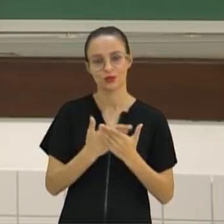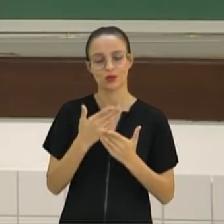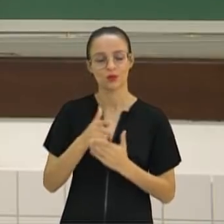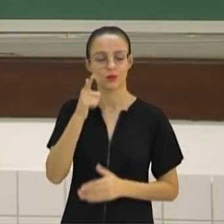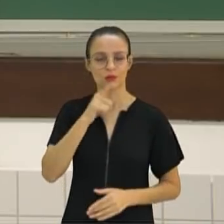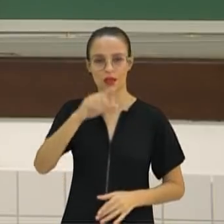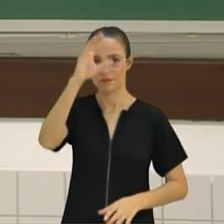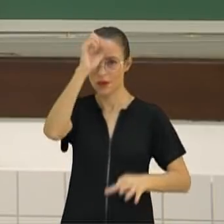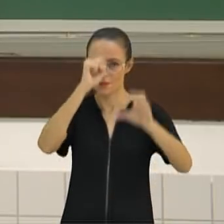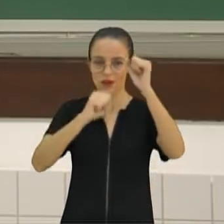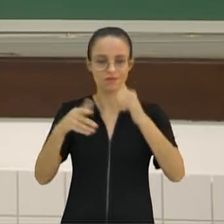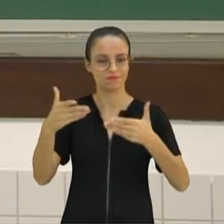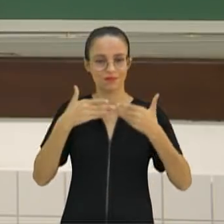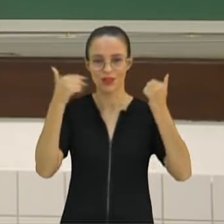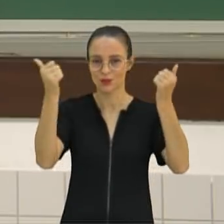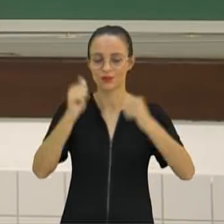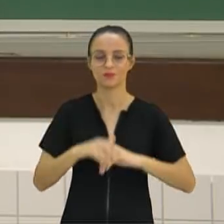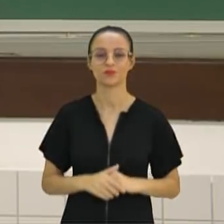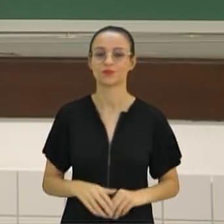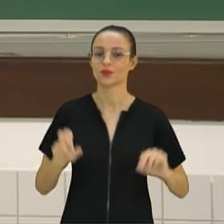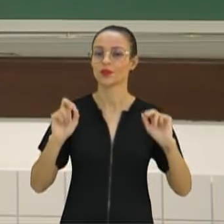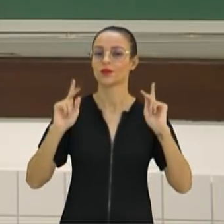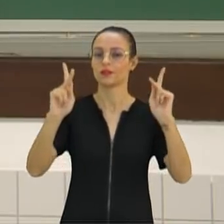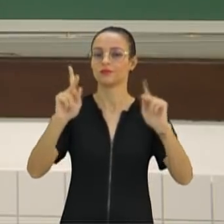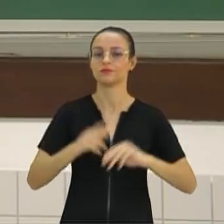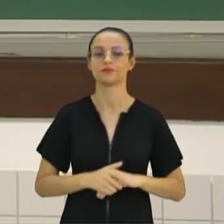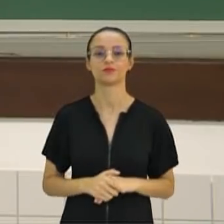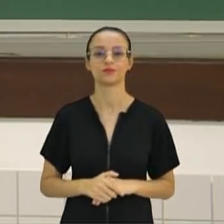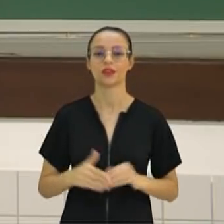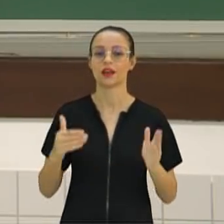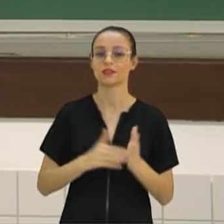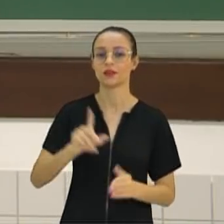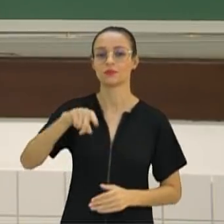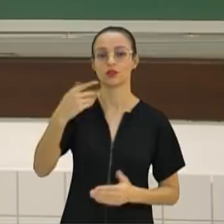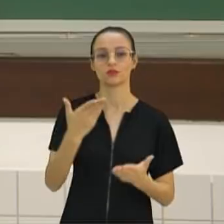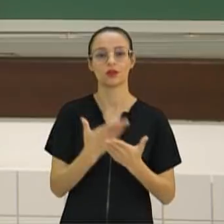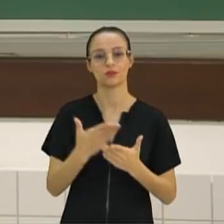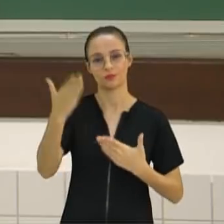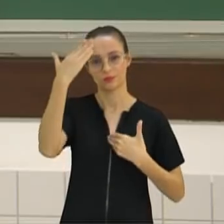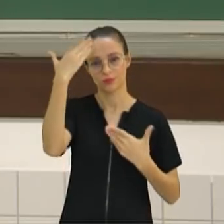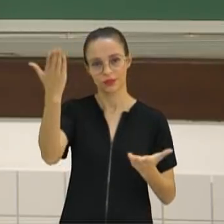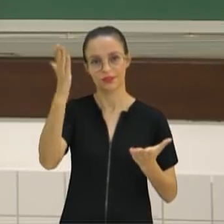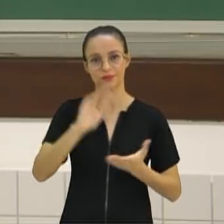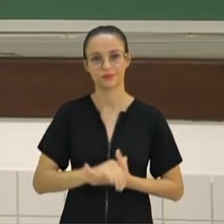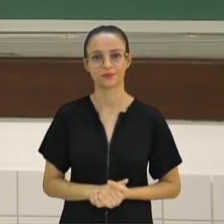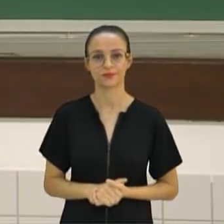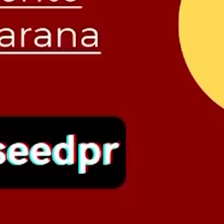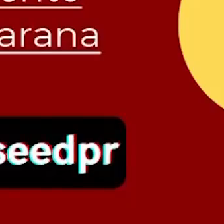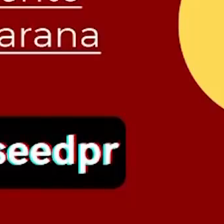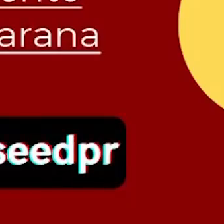assimilar isso o melhor possível. Ok, gente? Então, até uma próxima e muito obrigado. Valeu!